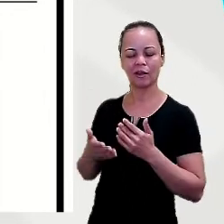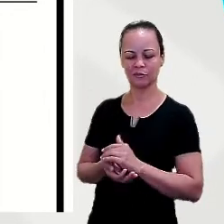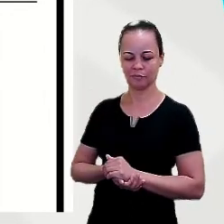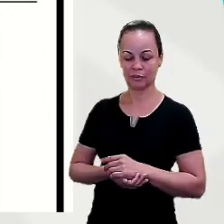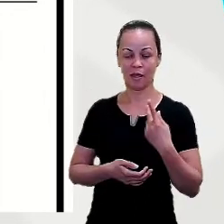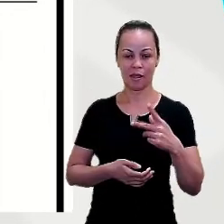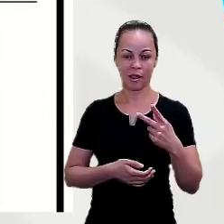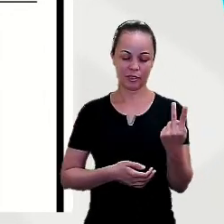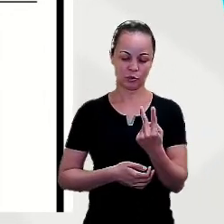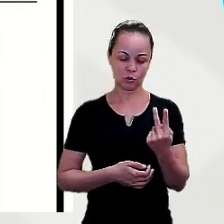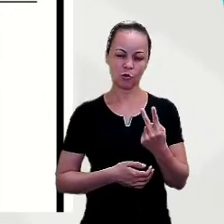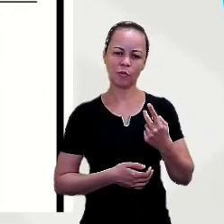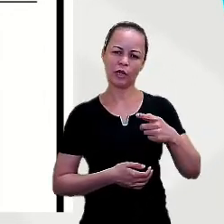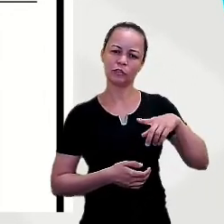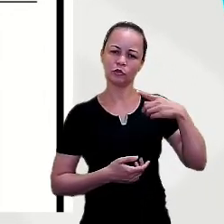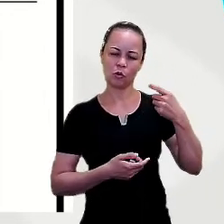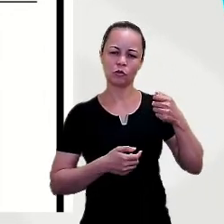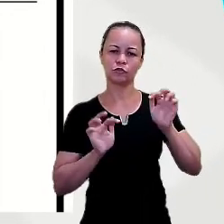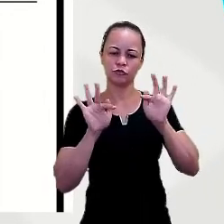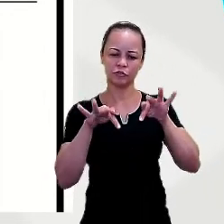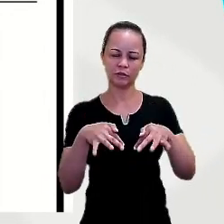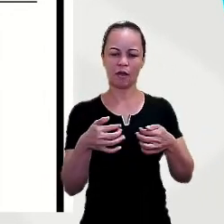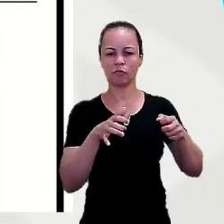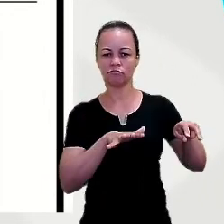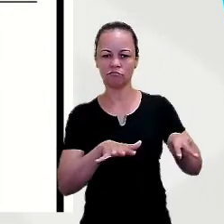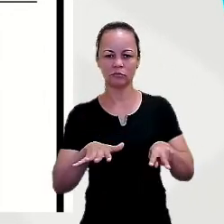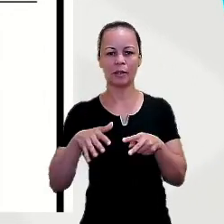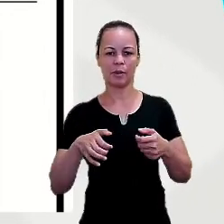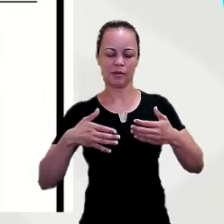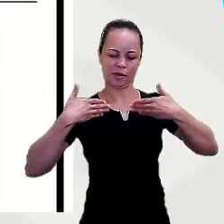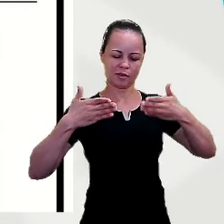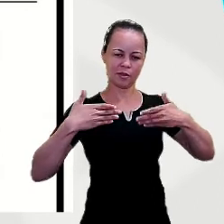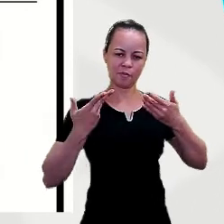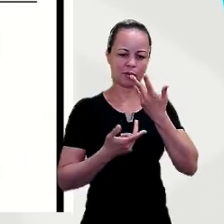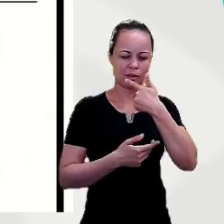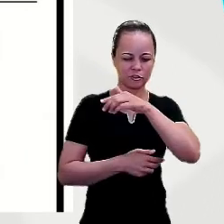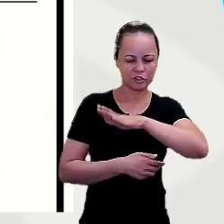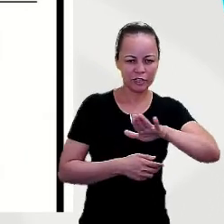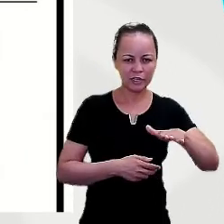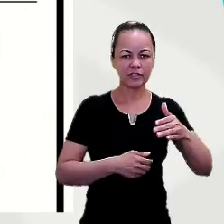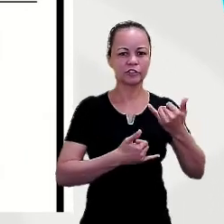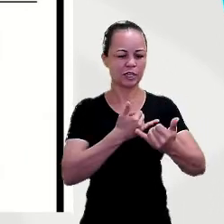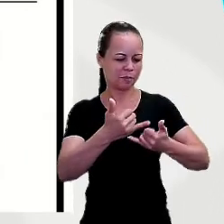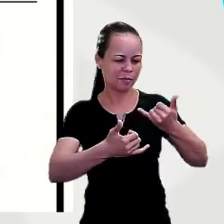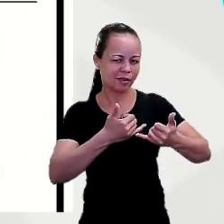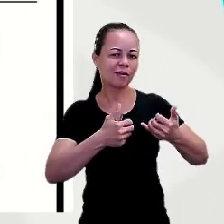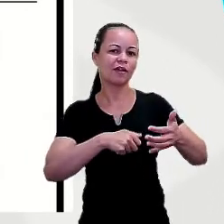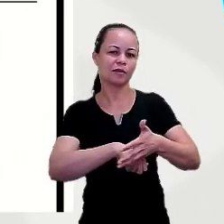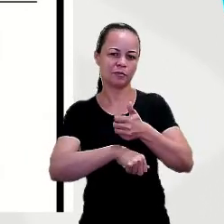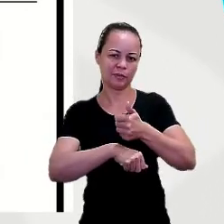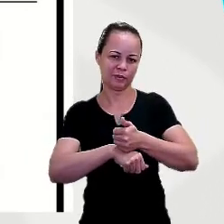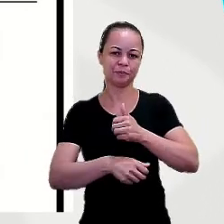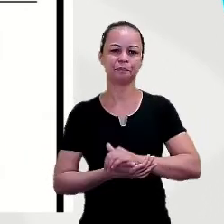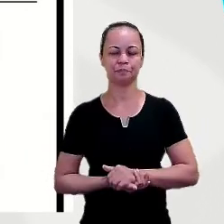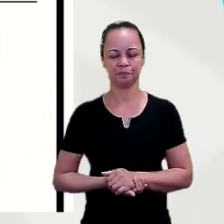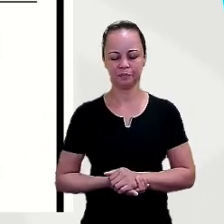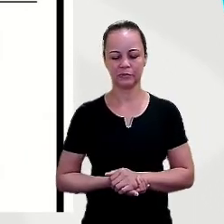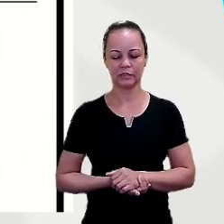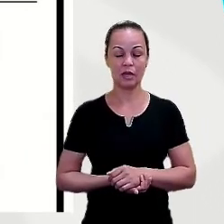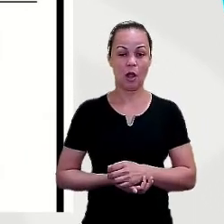animada sai todos os finais de semana animando as crianças que brincam nas praças. Totó